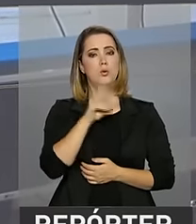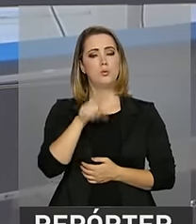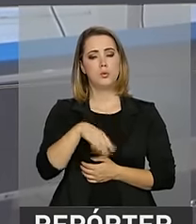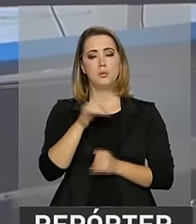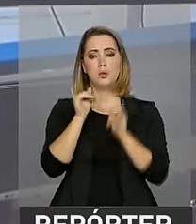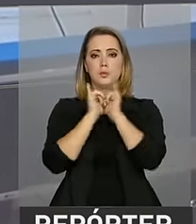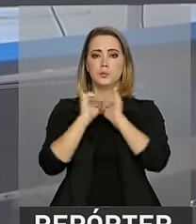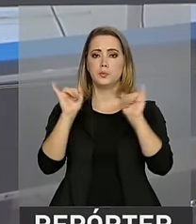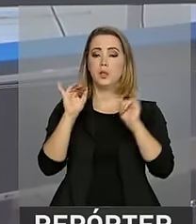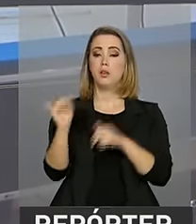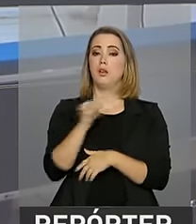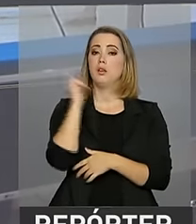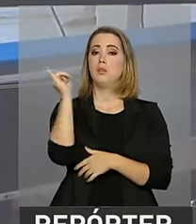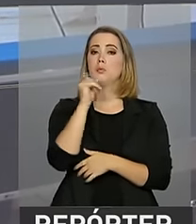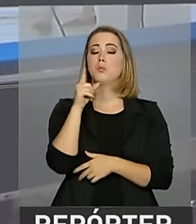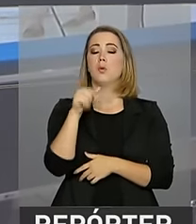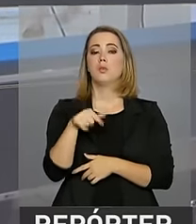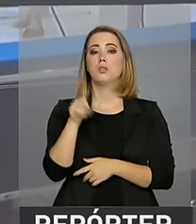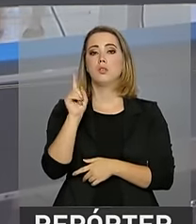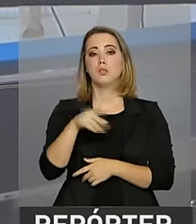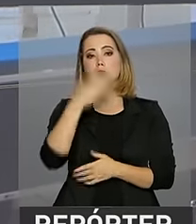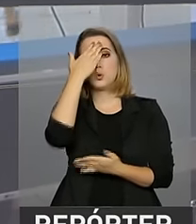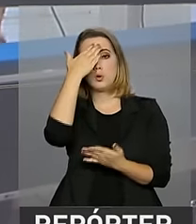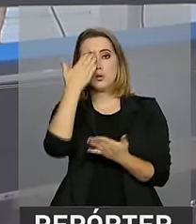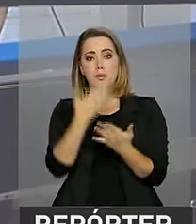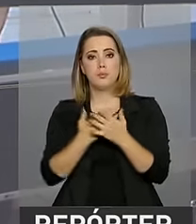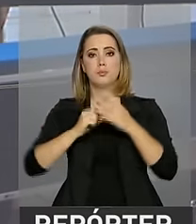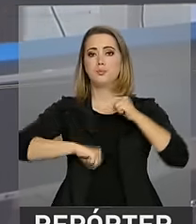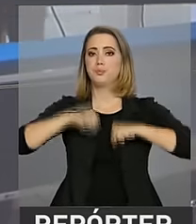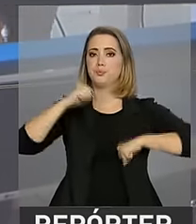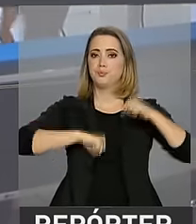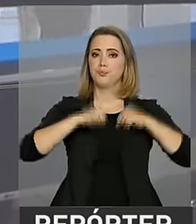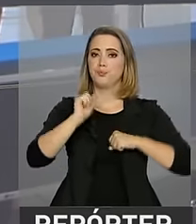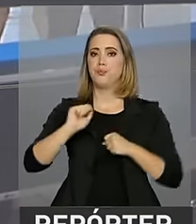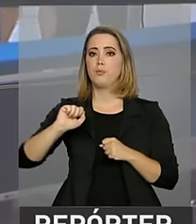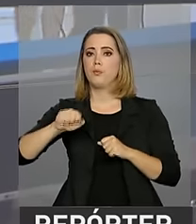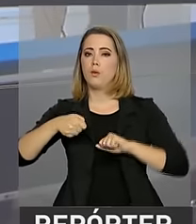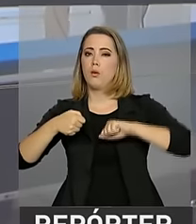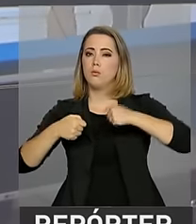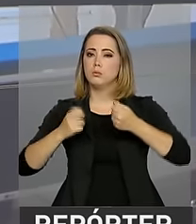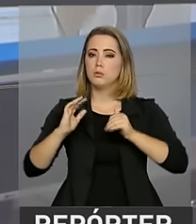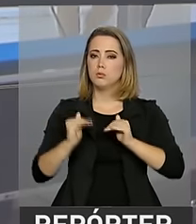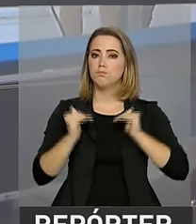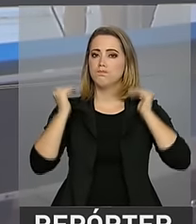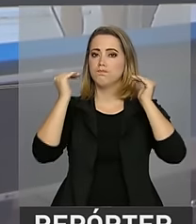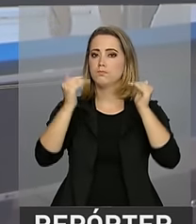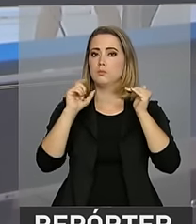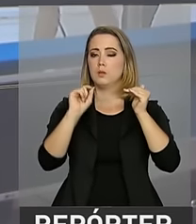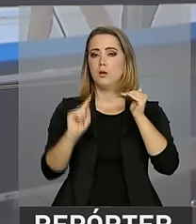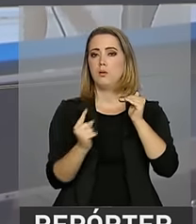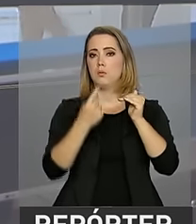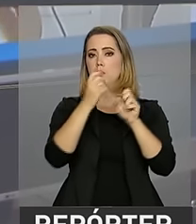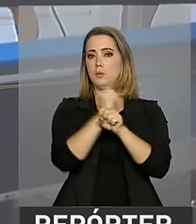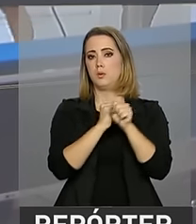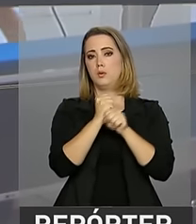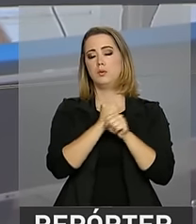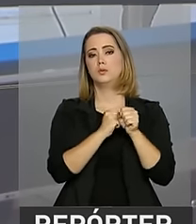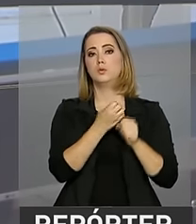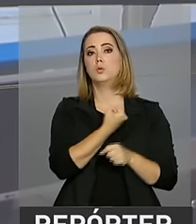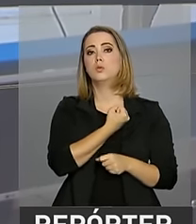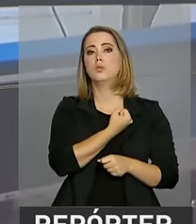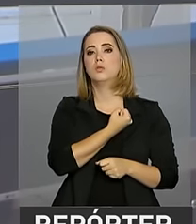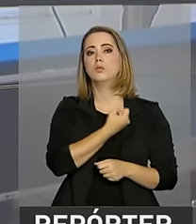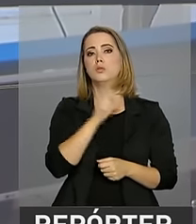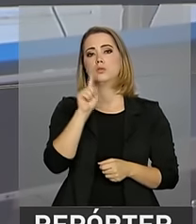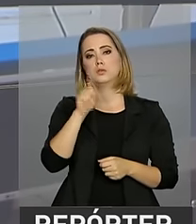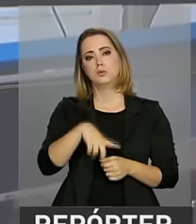divulgado pela FGV é sobre a confiança da indústria que sinaliza a alta na primeira prévia do ano o número que representa